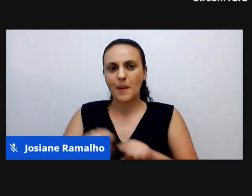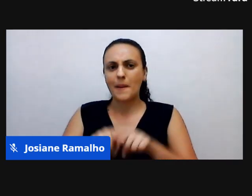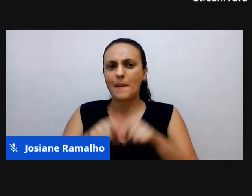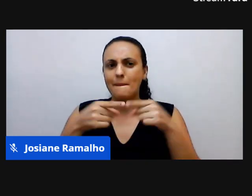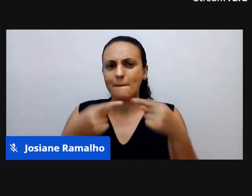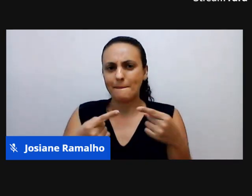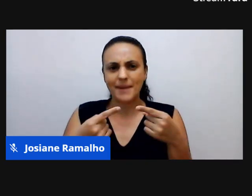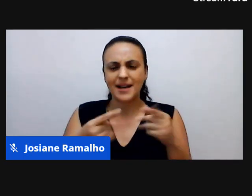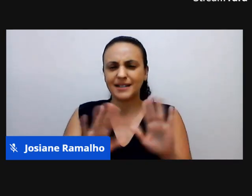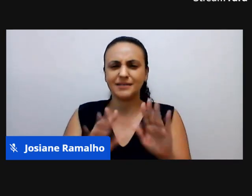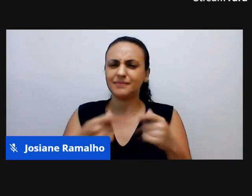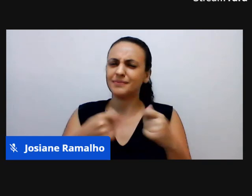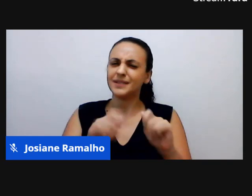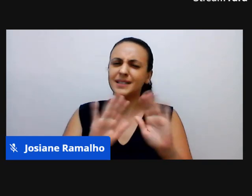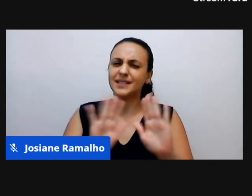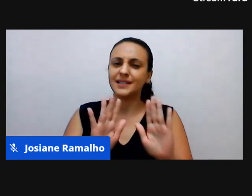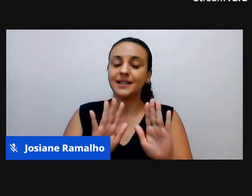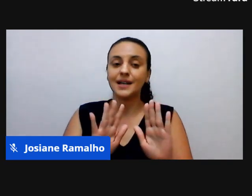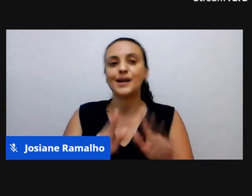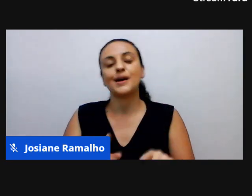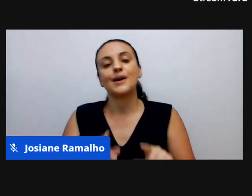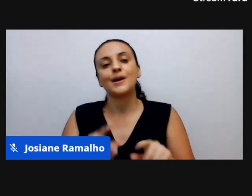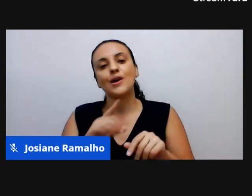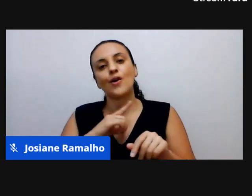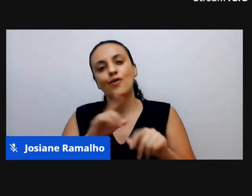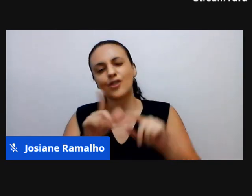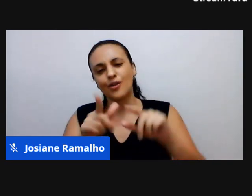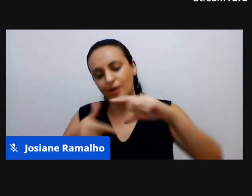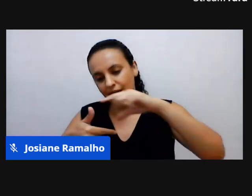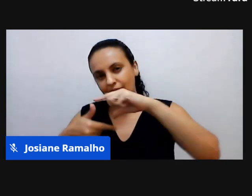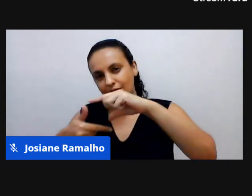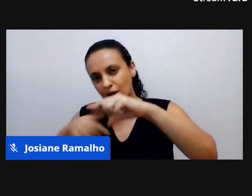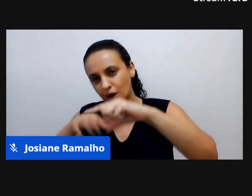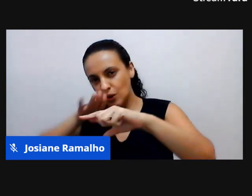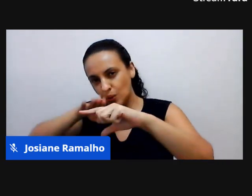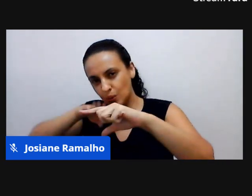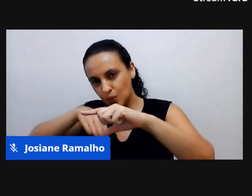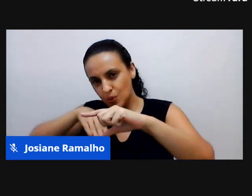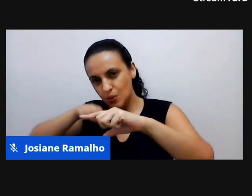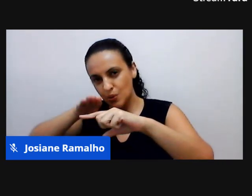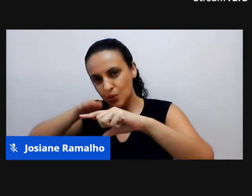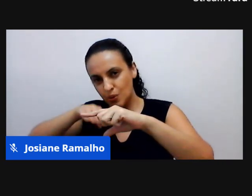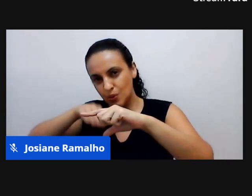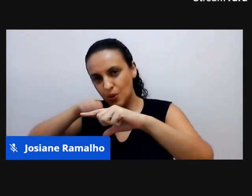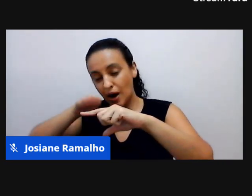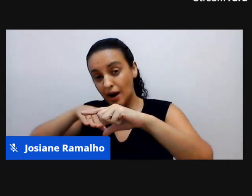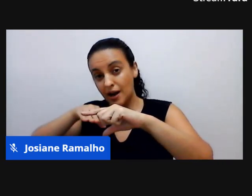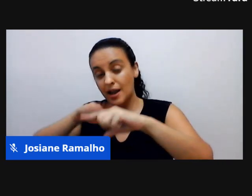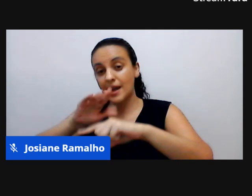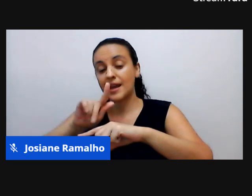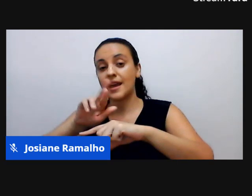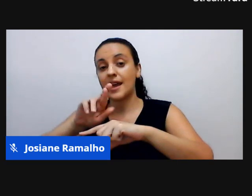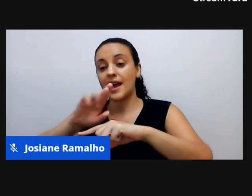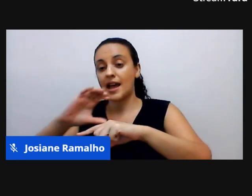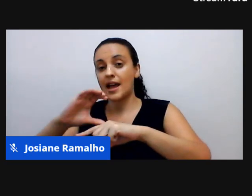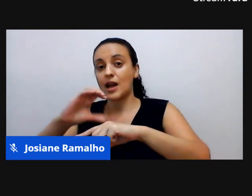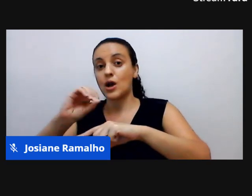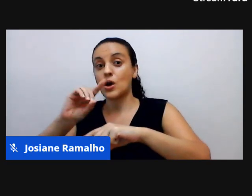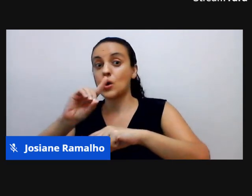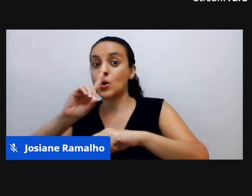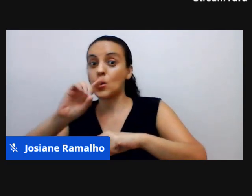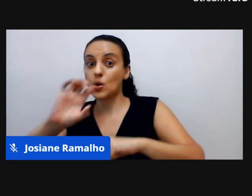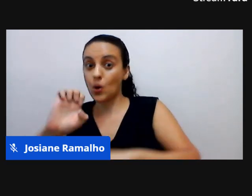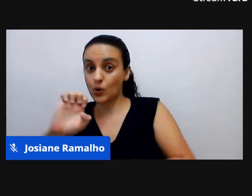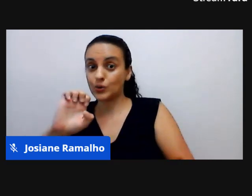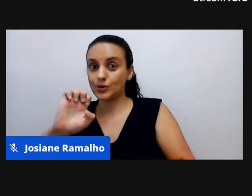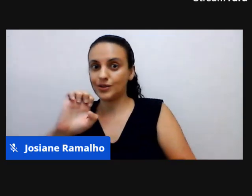que eu apresentei aí na minha tela inicial. Por que eu fiz isso? Na verdade, eu criei um currículo